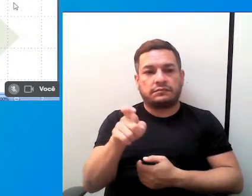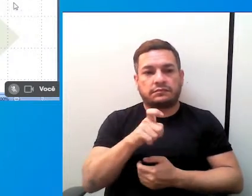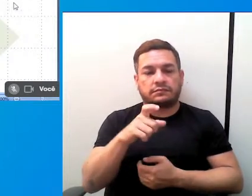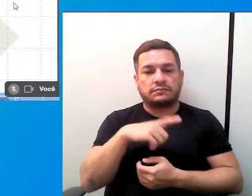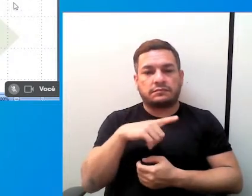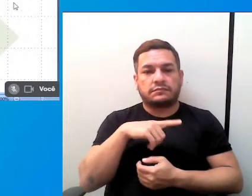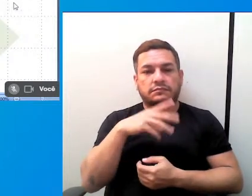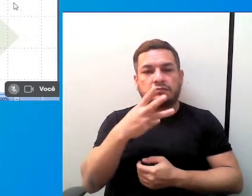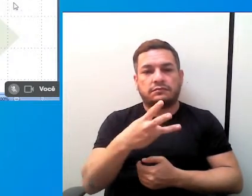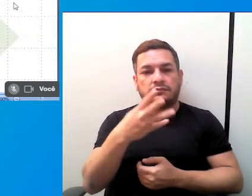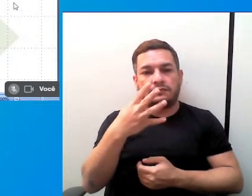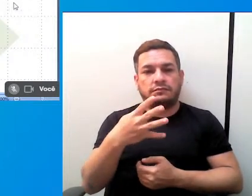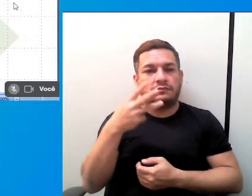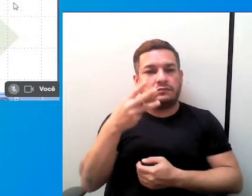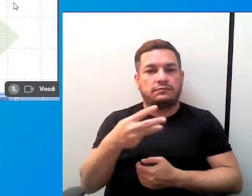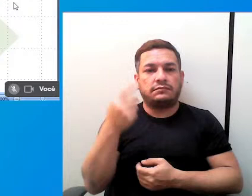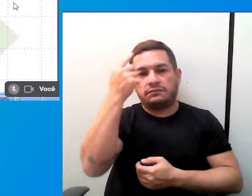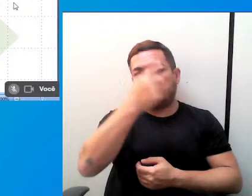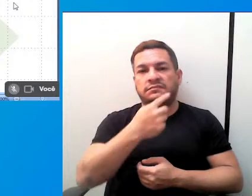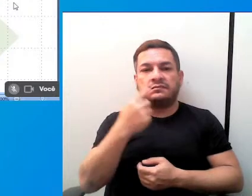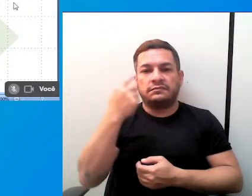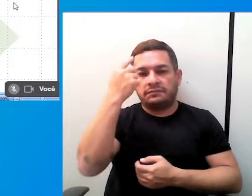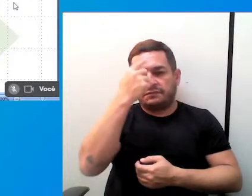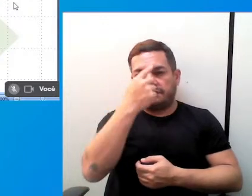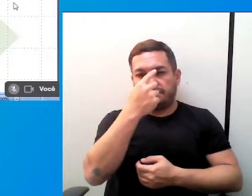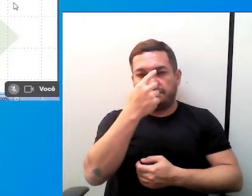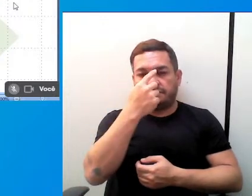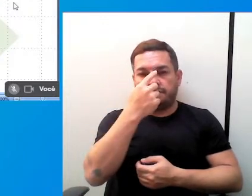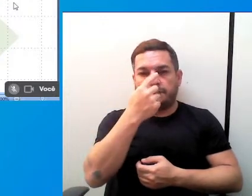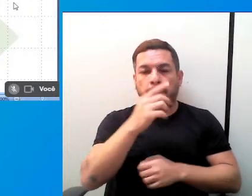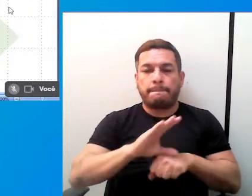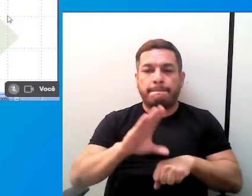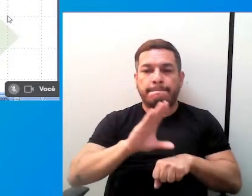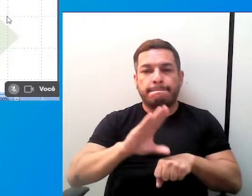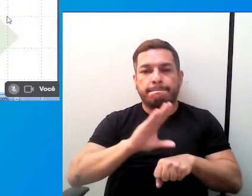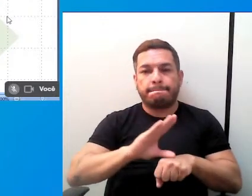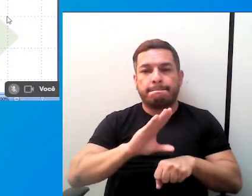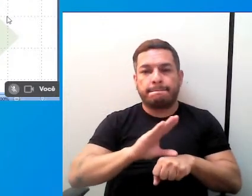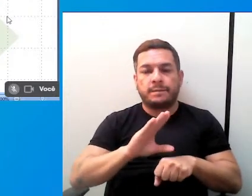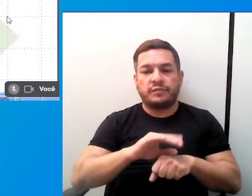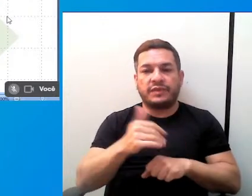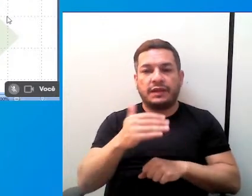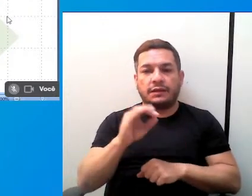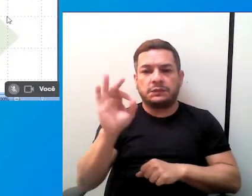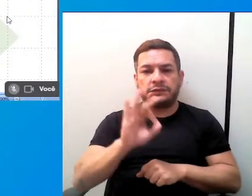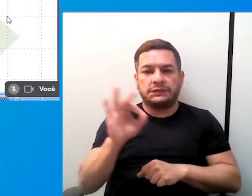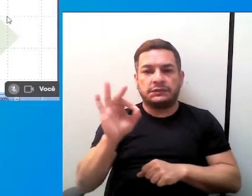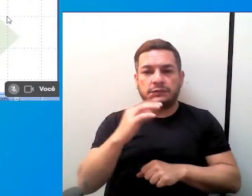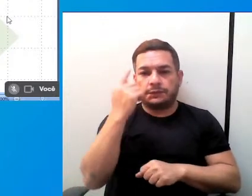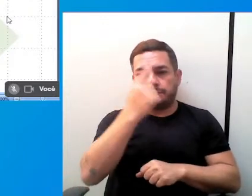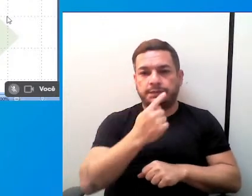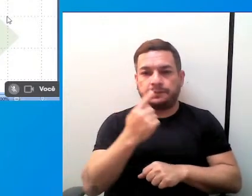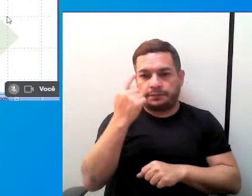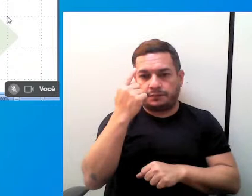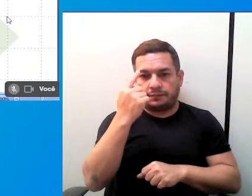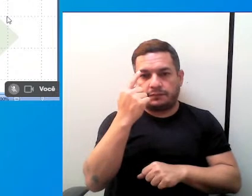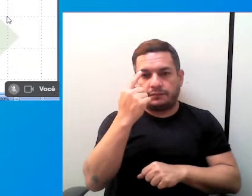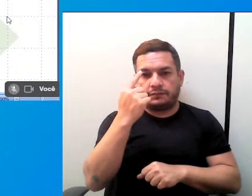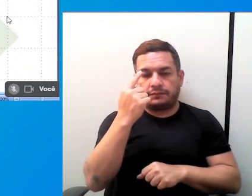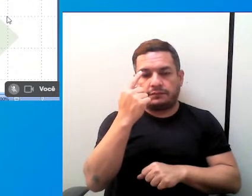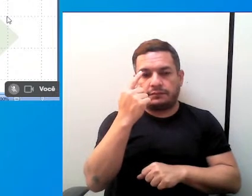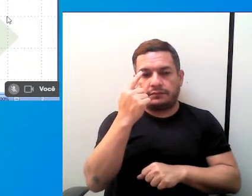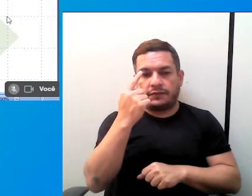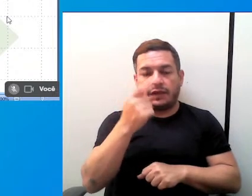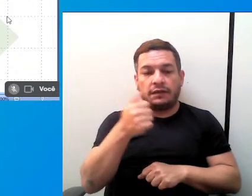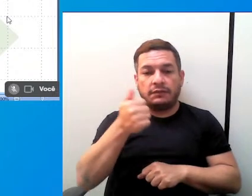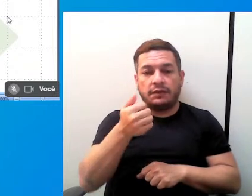em 343 horas no nosso curso, 10% da carga horária. Então,